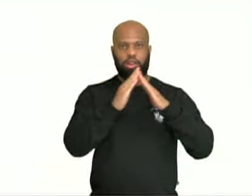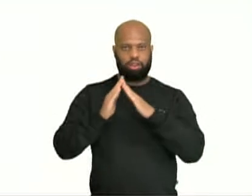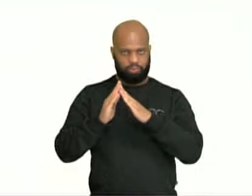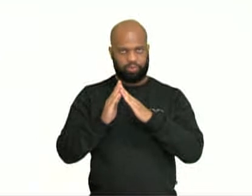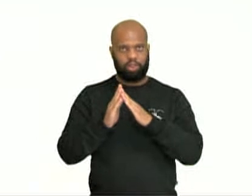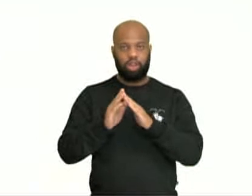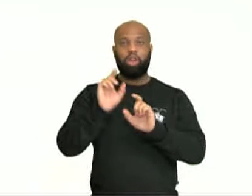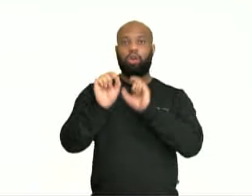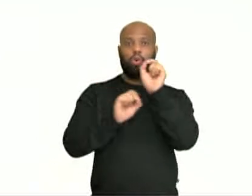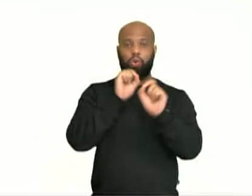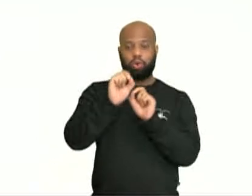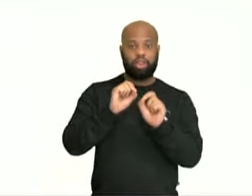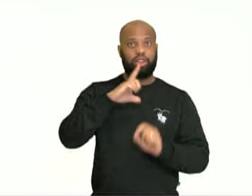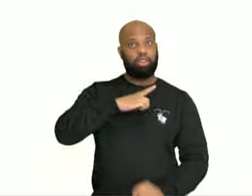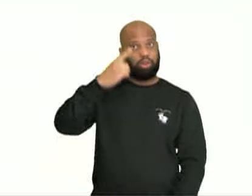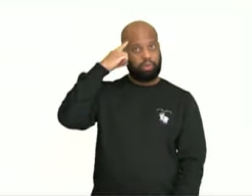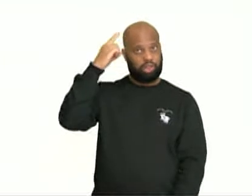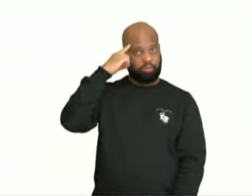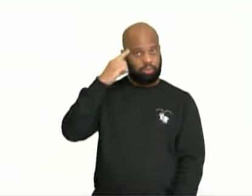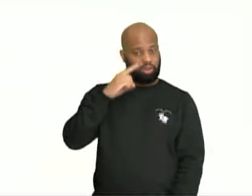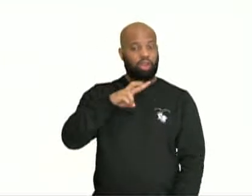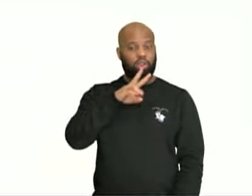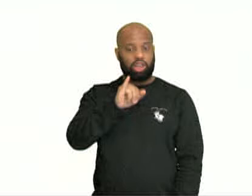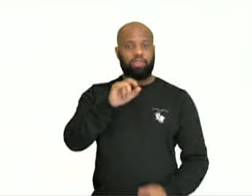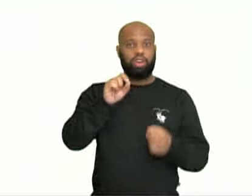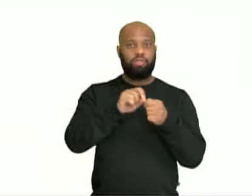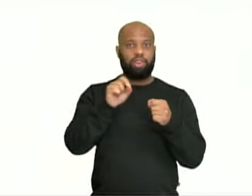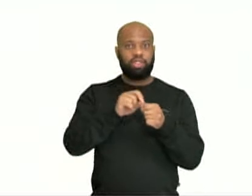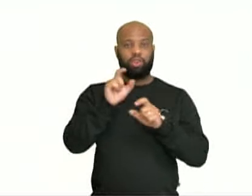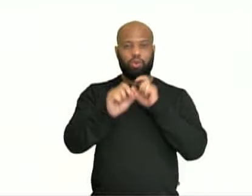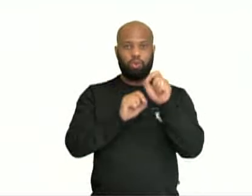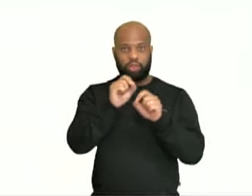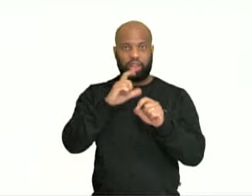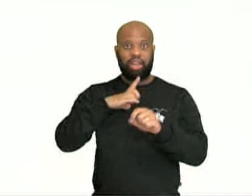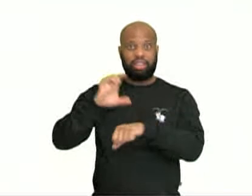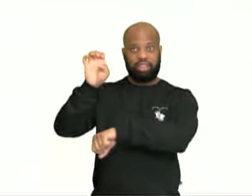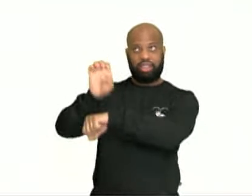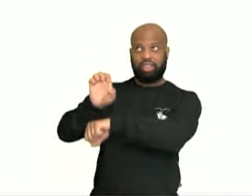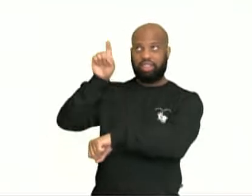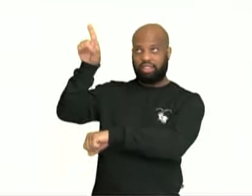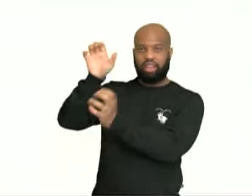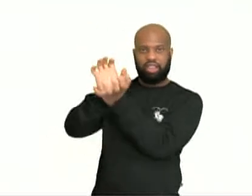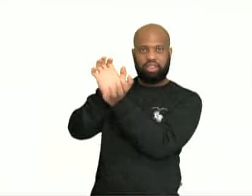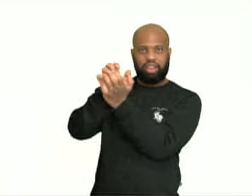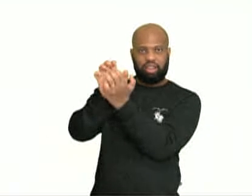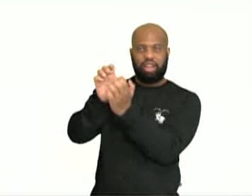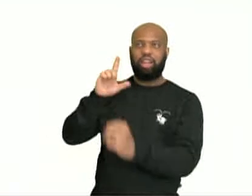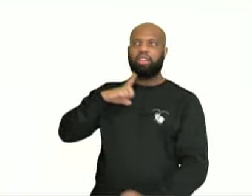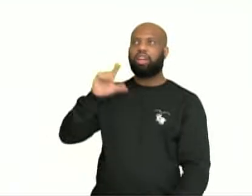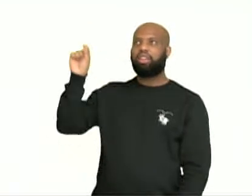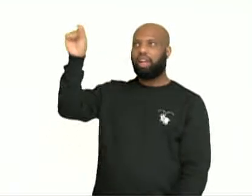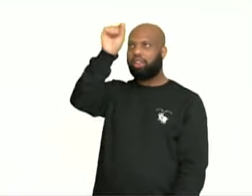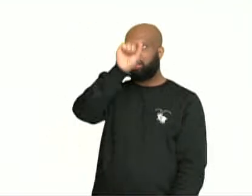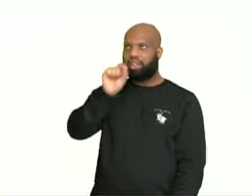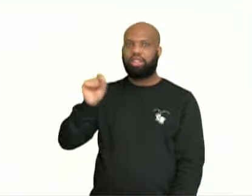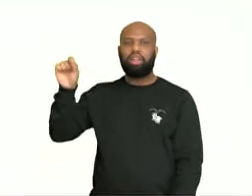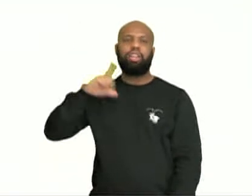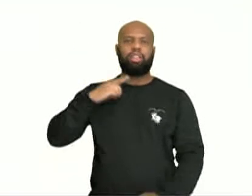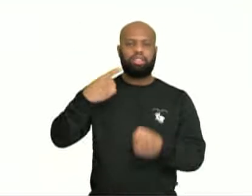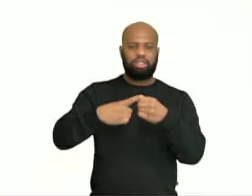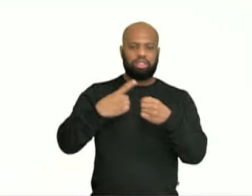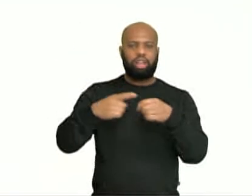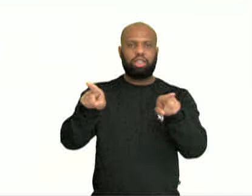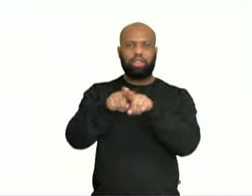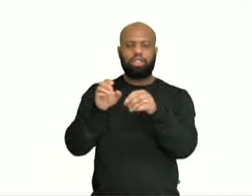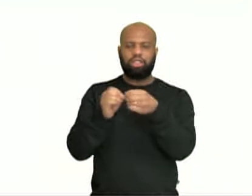uma iniciativa que vai levar para os 4 cantos do estado, das periferias, das cidades, aos rincões do